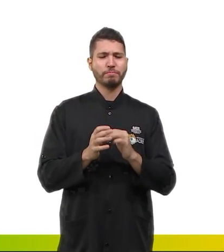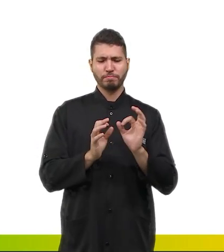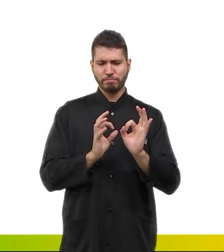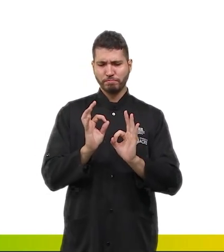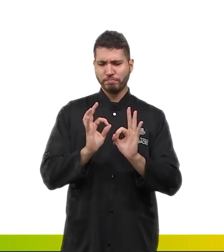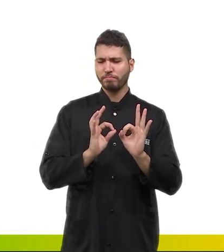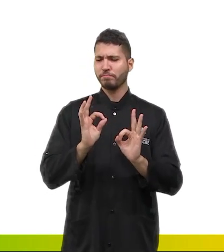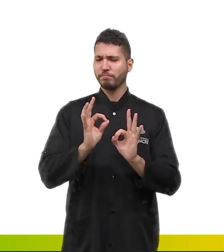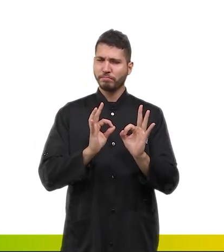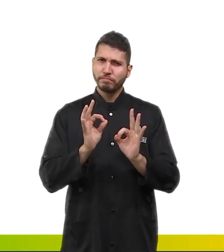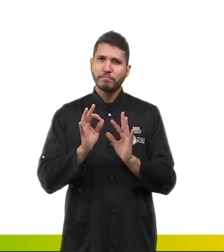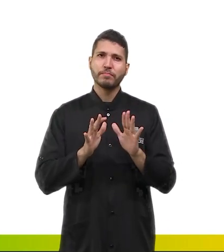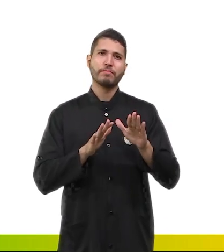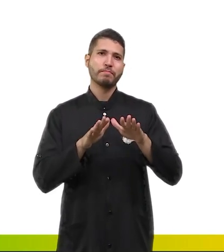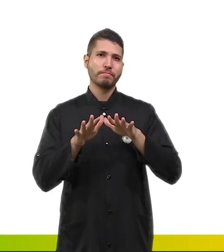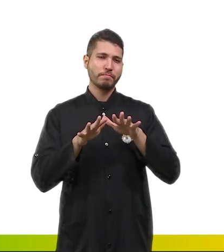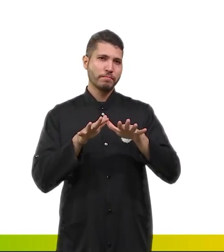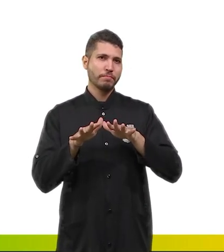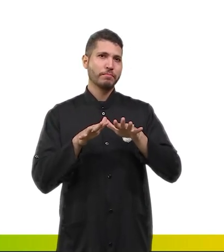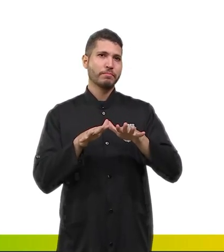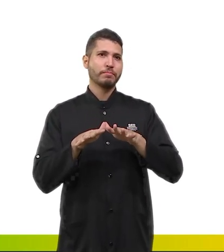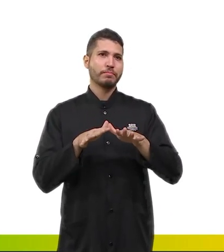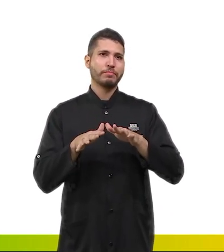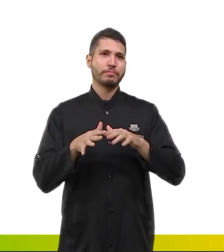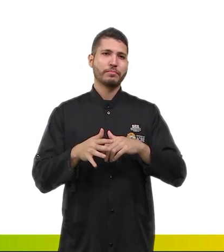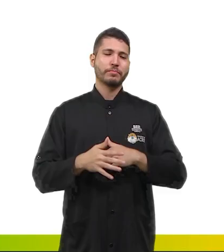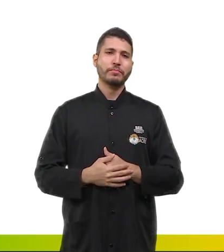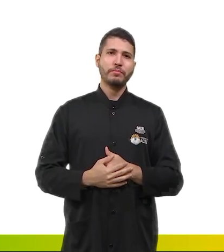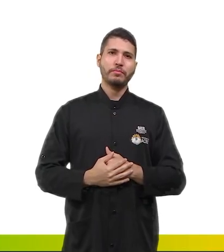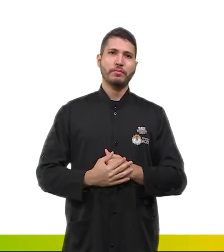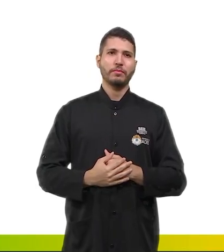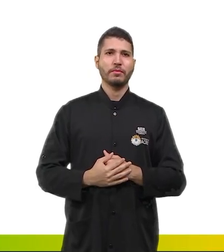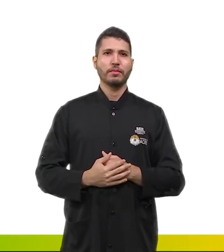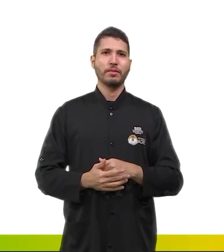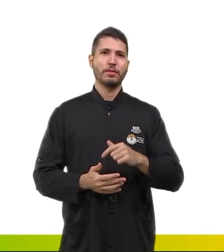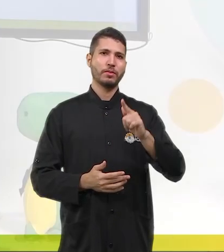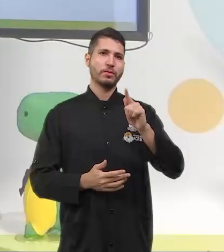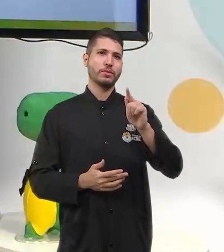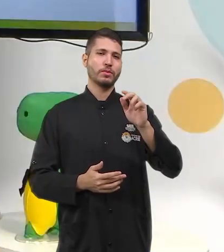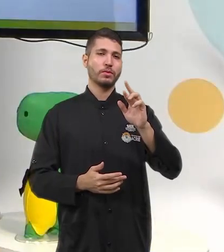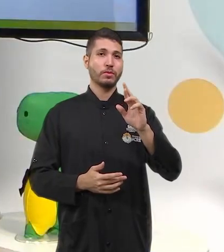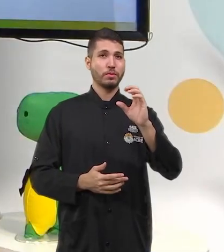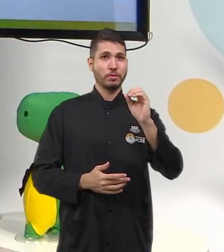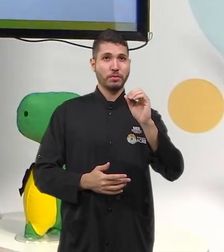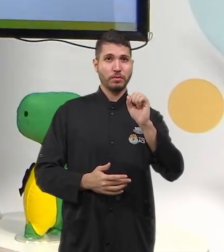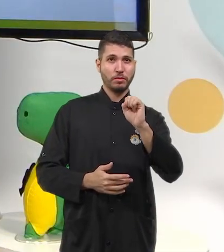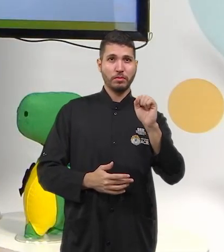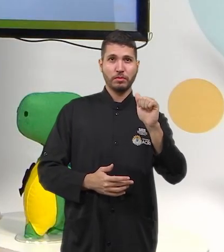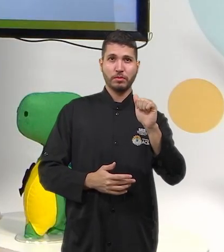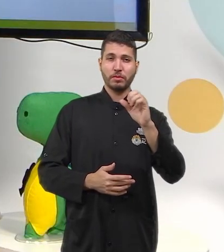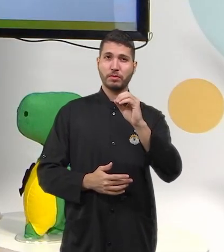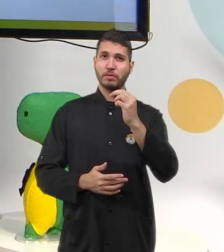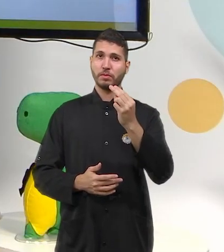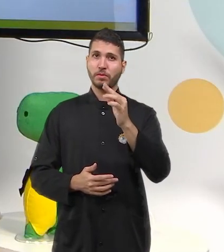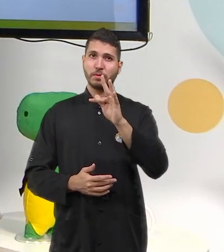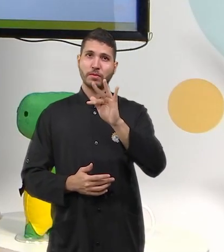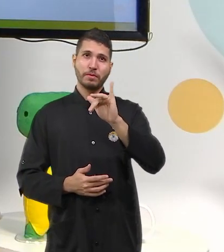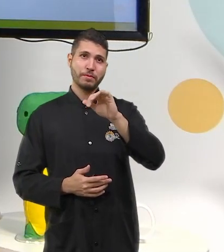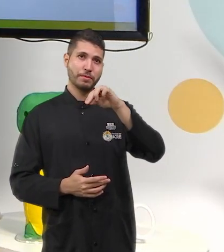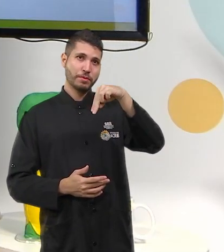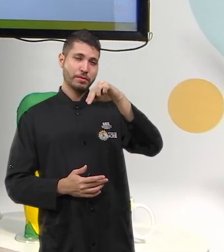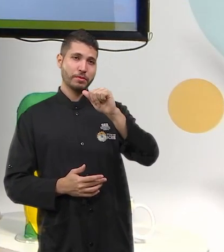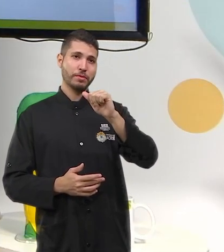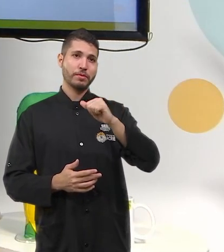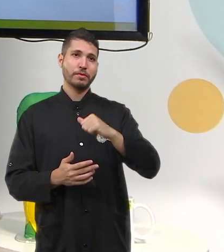harmoniosa, pode ser grossa ou fina. Como assim, professor, grossa ou fina? Pode ser algo muito mais específico, por